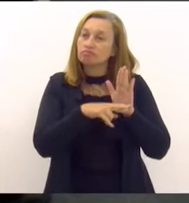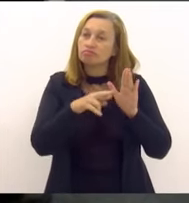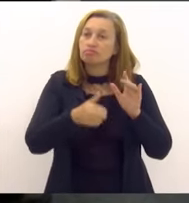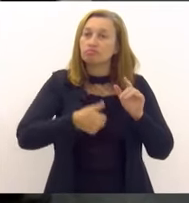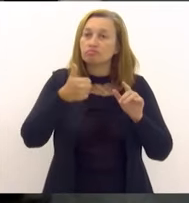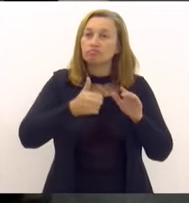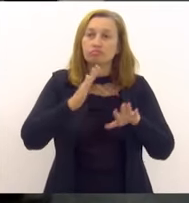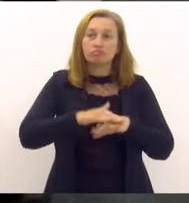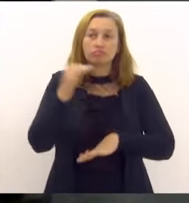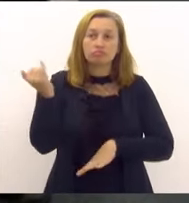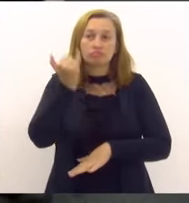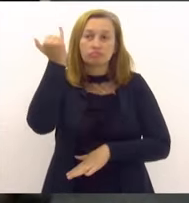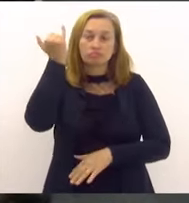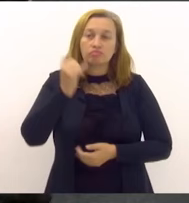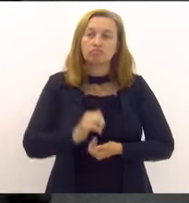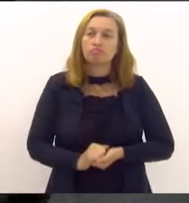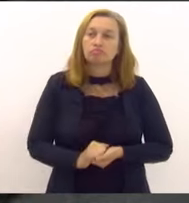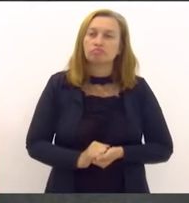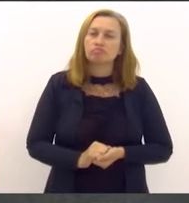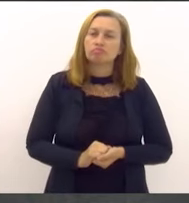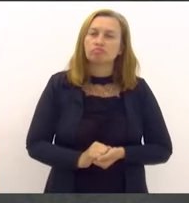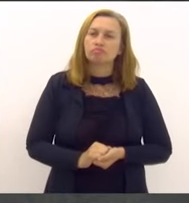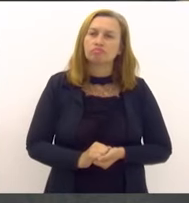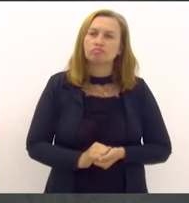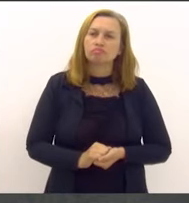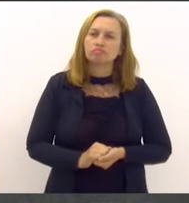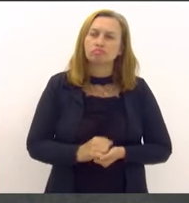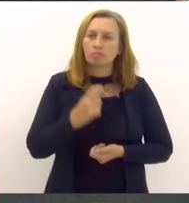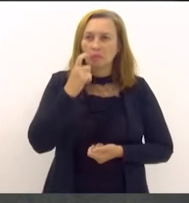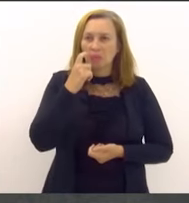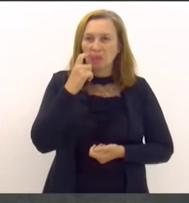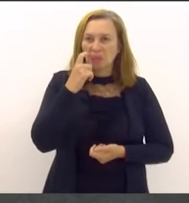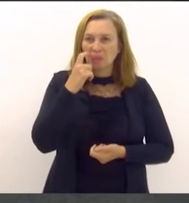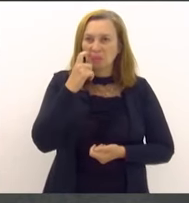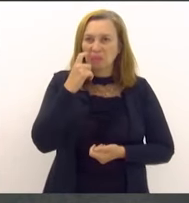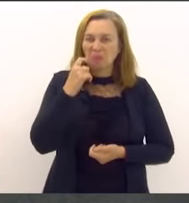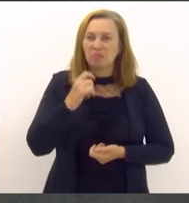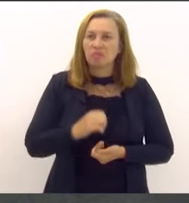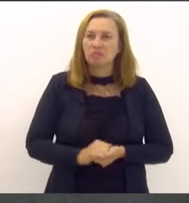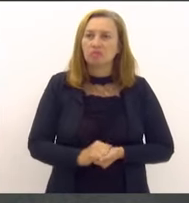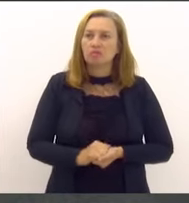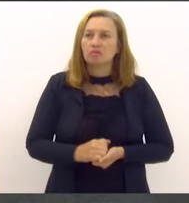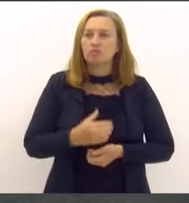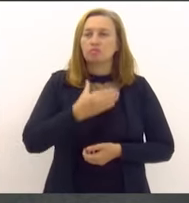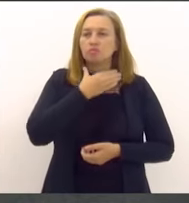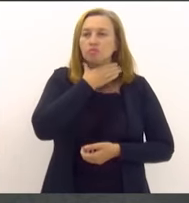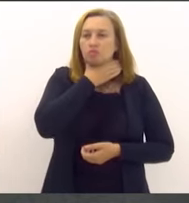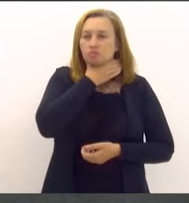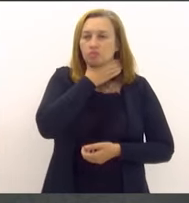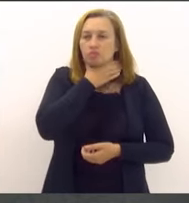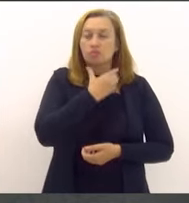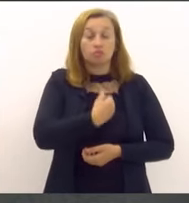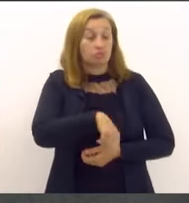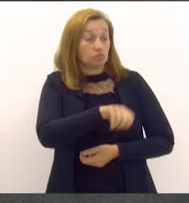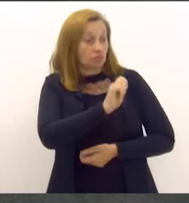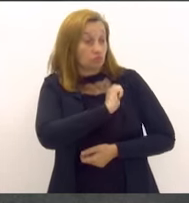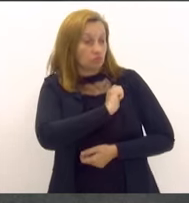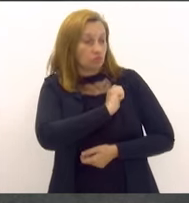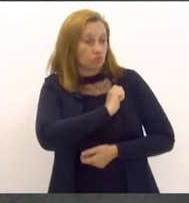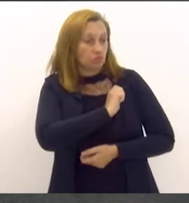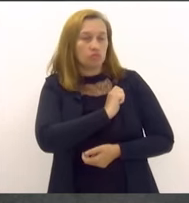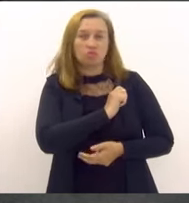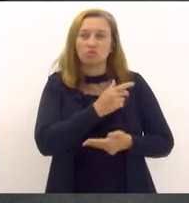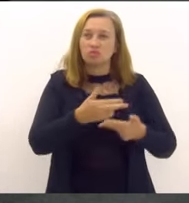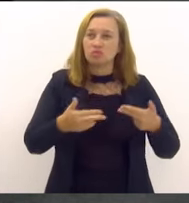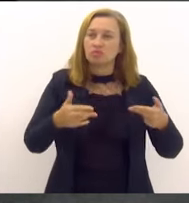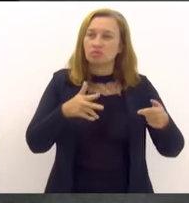importante deles é o fato da gente estar num regime fiscal com muitas